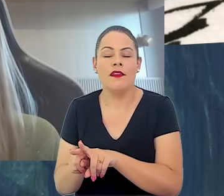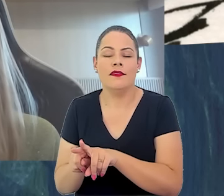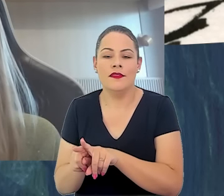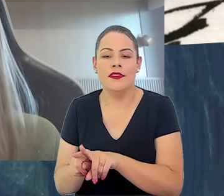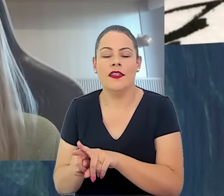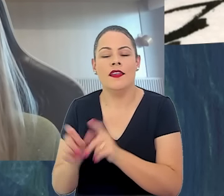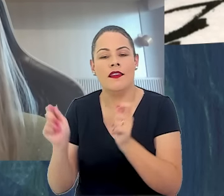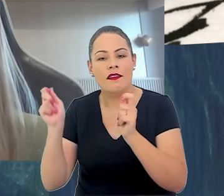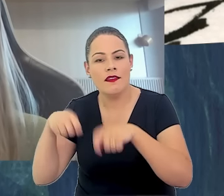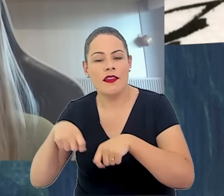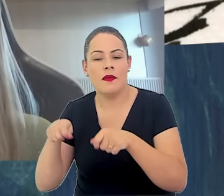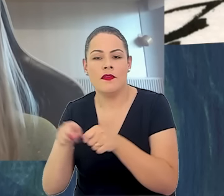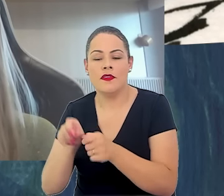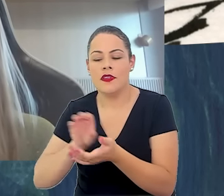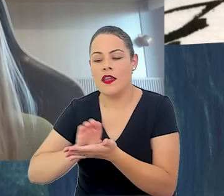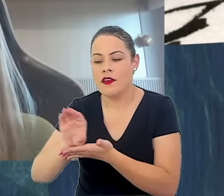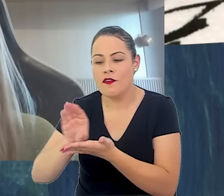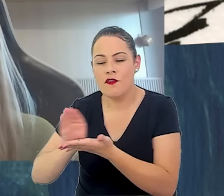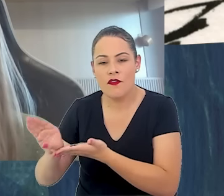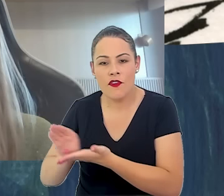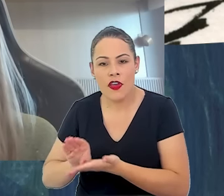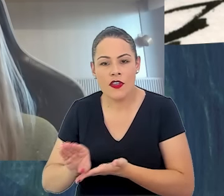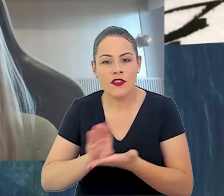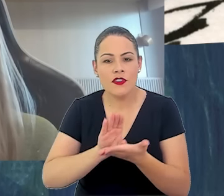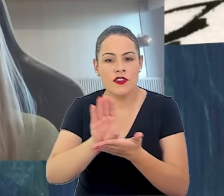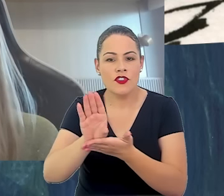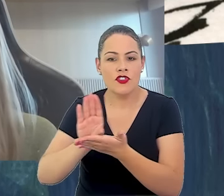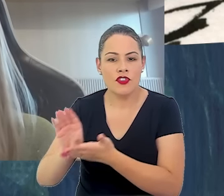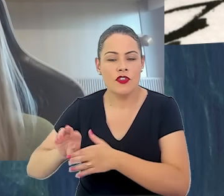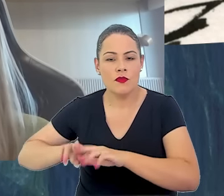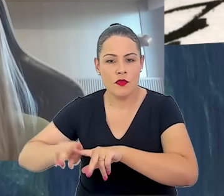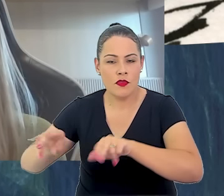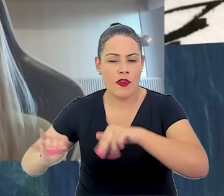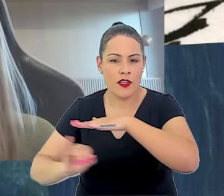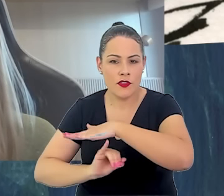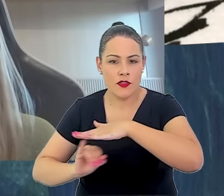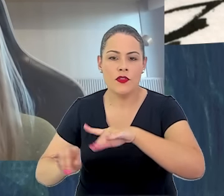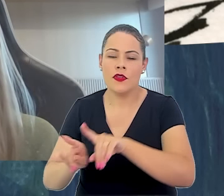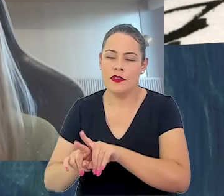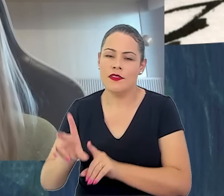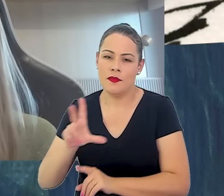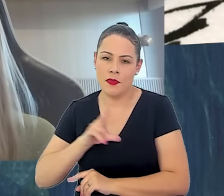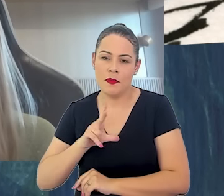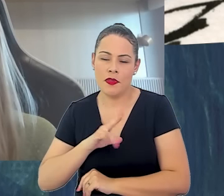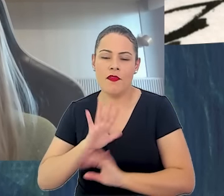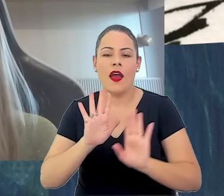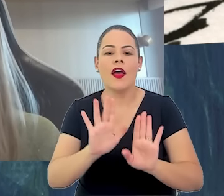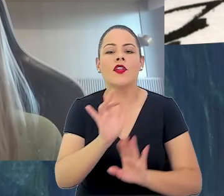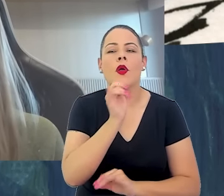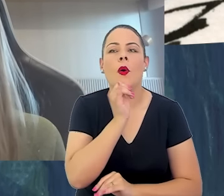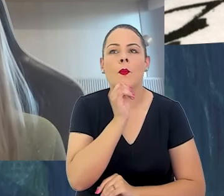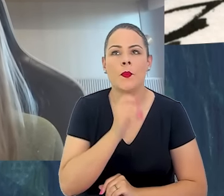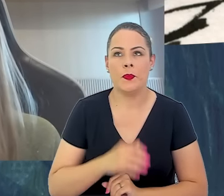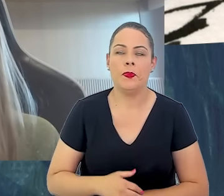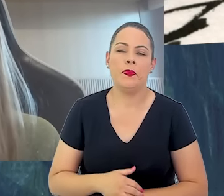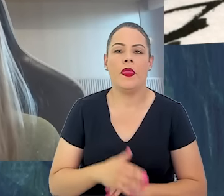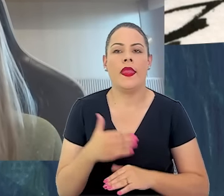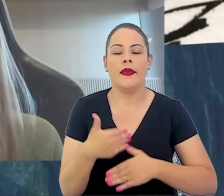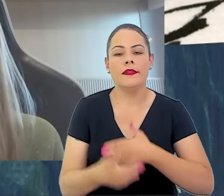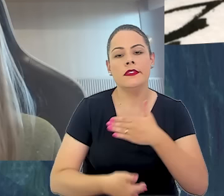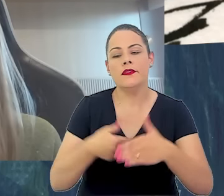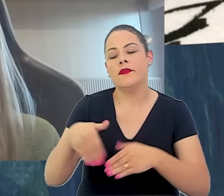sejam investíveis por investidores institucionais, mas também privados. Por exemplo,